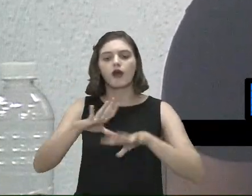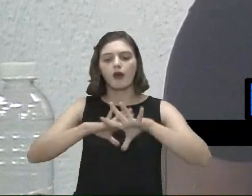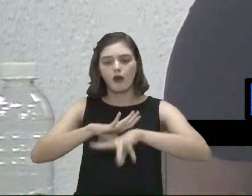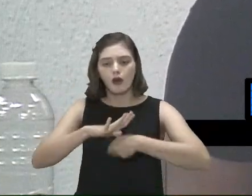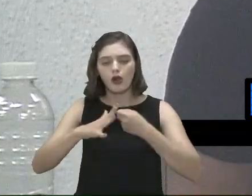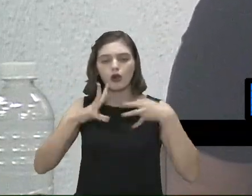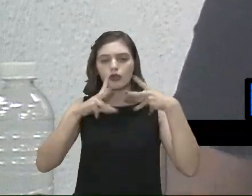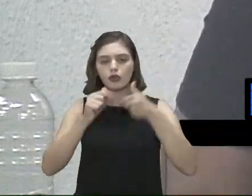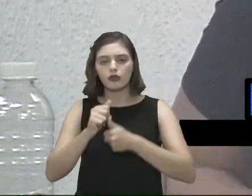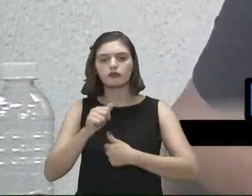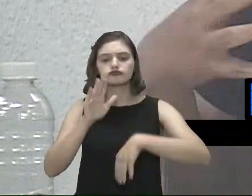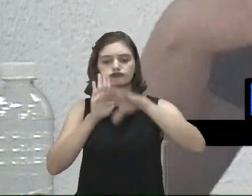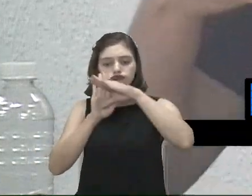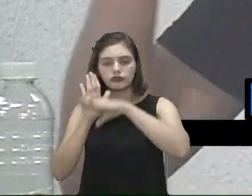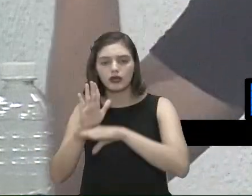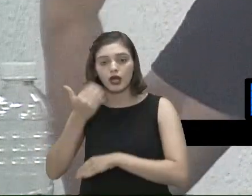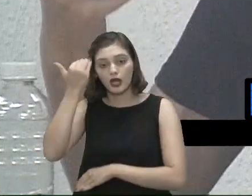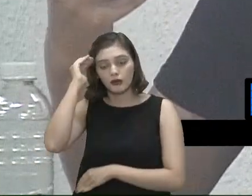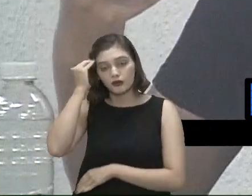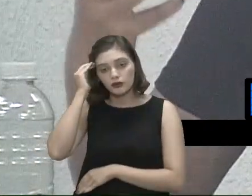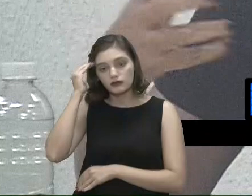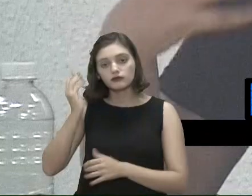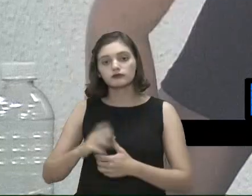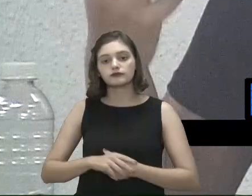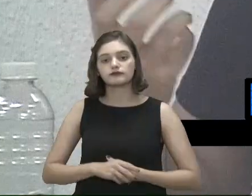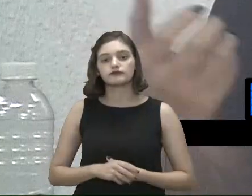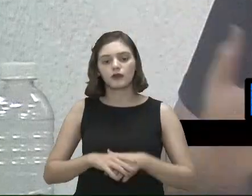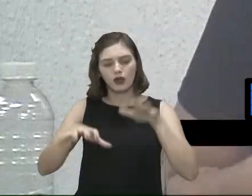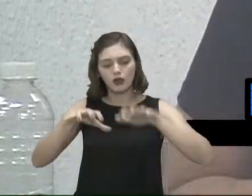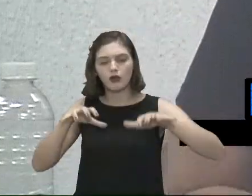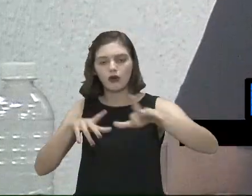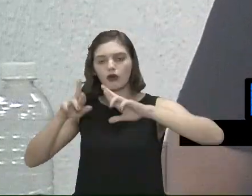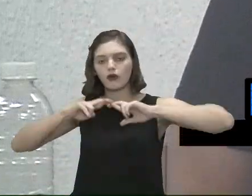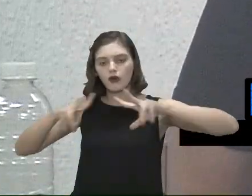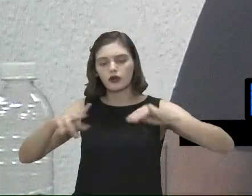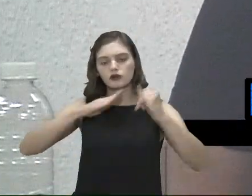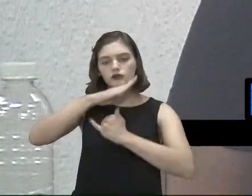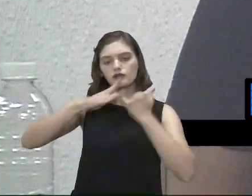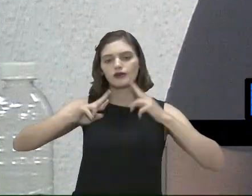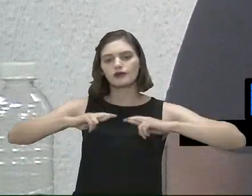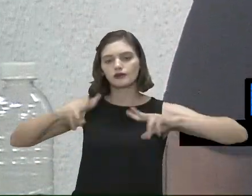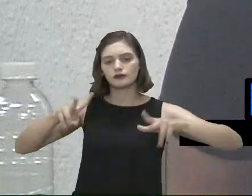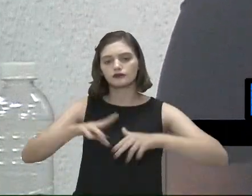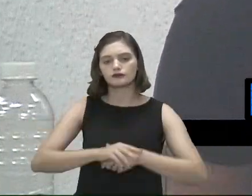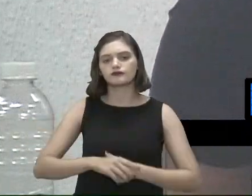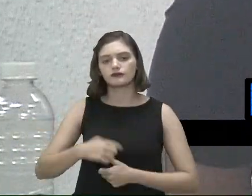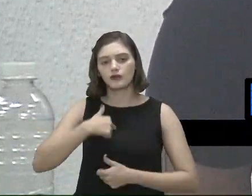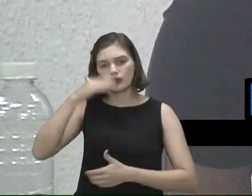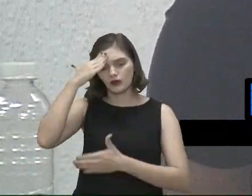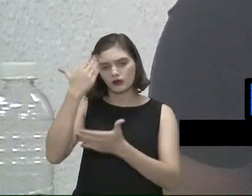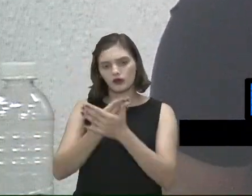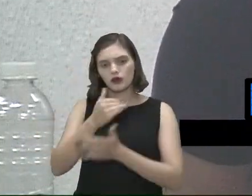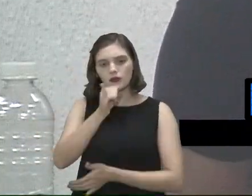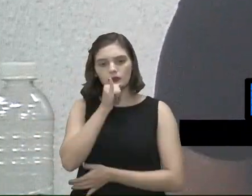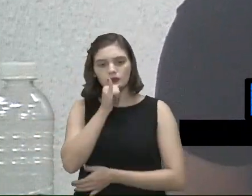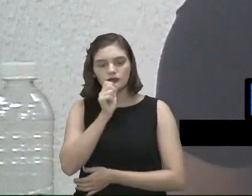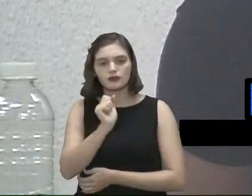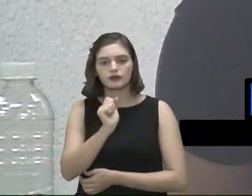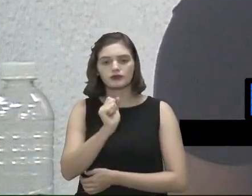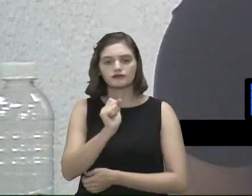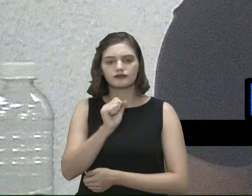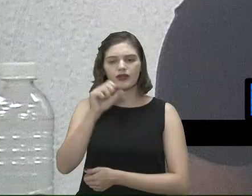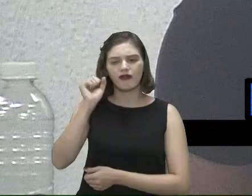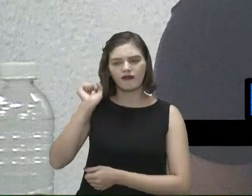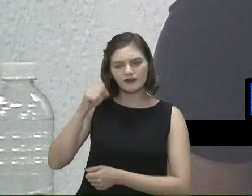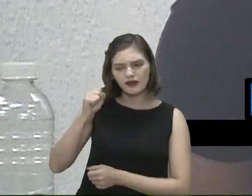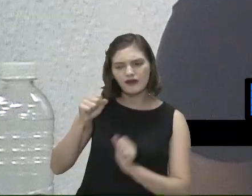tudo dentro dos conformes. Lógico, eu entendo que são locais diferentes, instituições diferentes, mas eu acho que isso é um exemplo bem palpável de que será mesmo